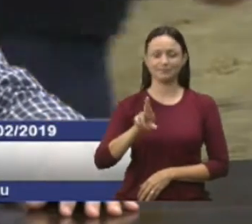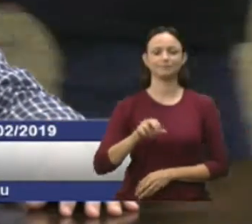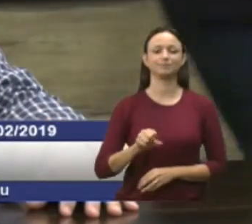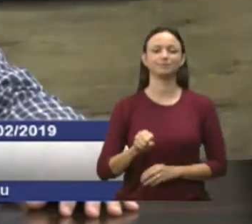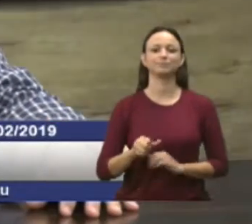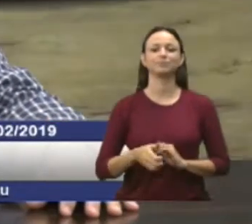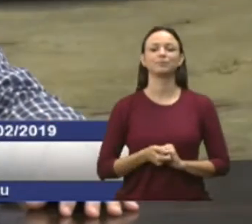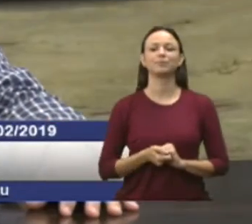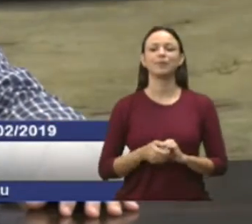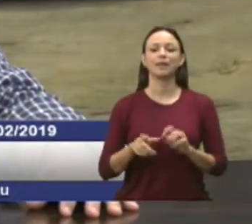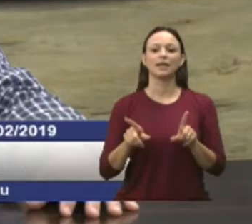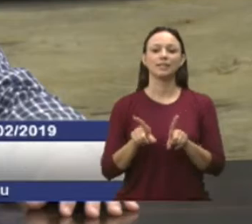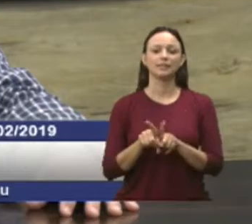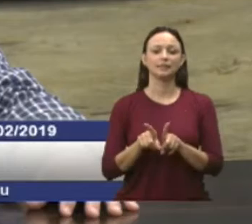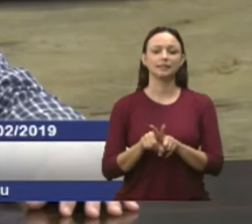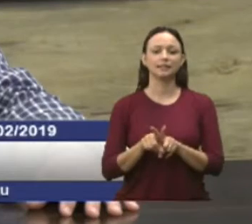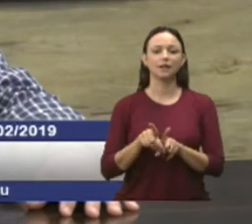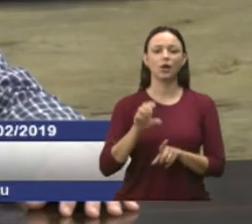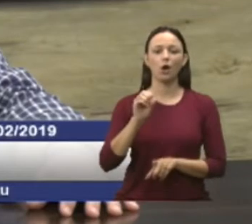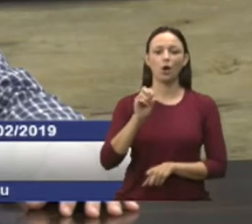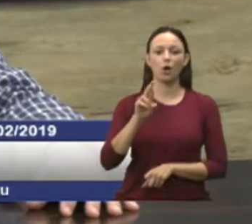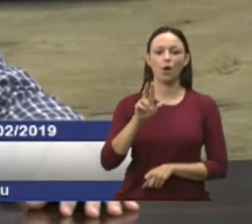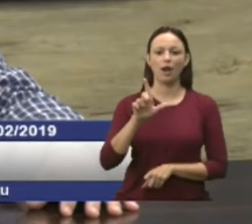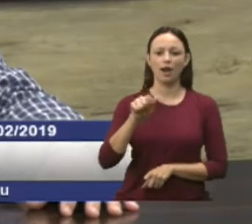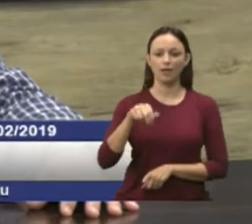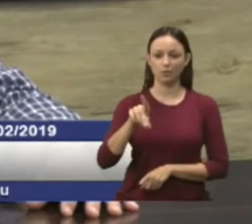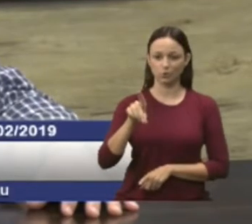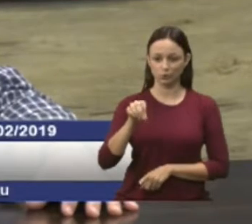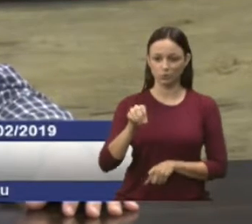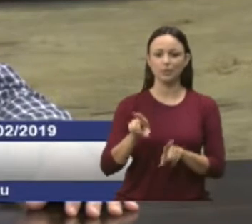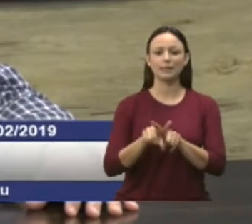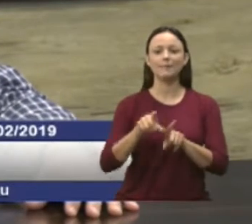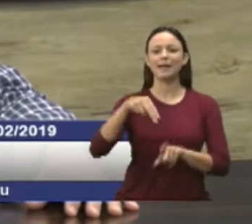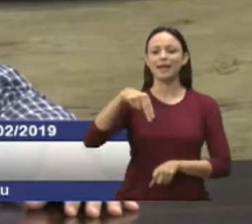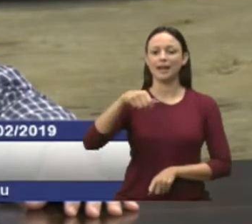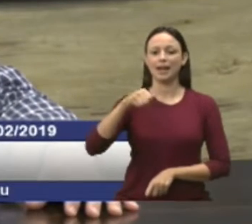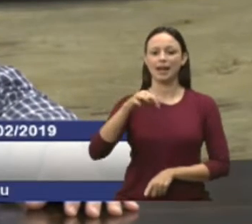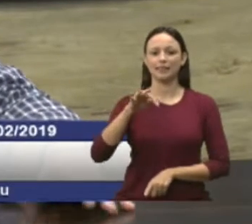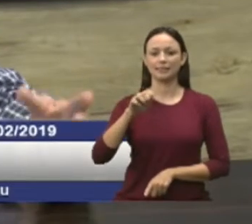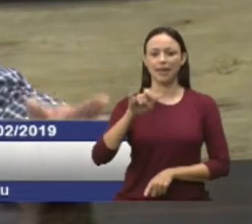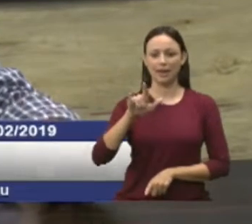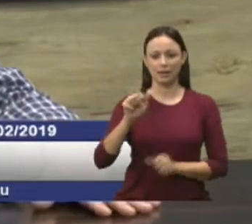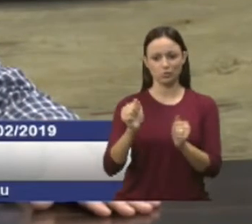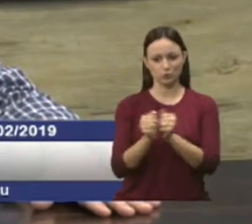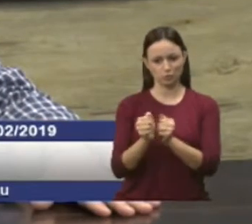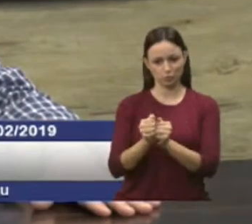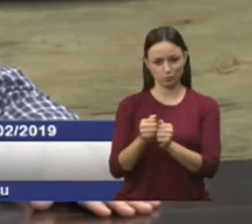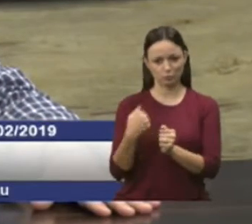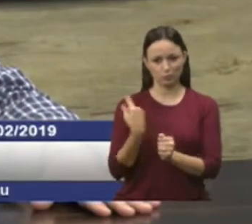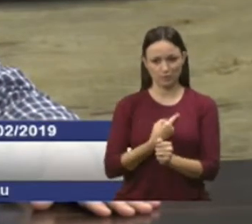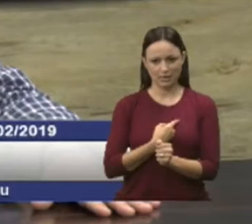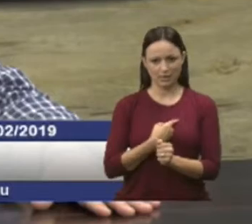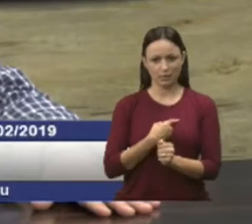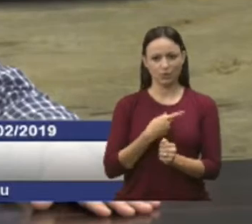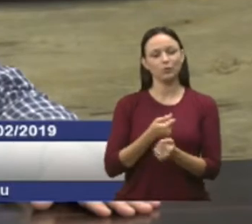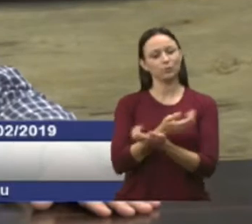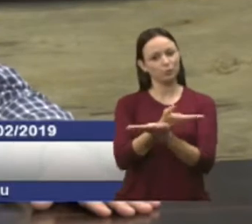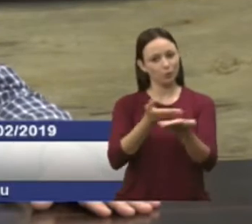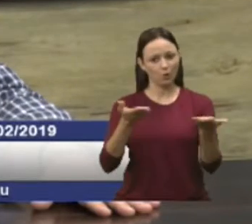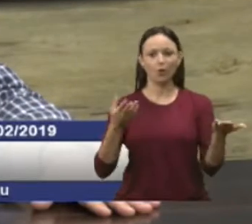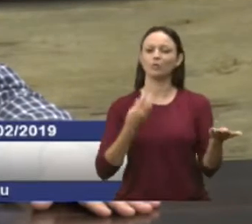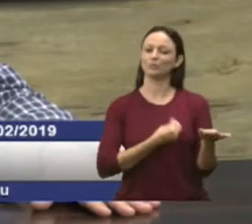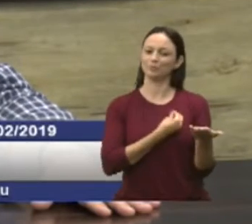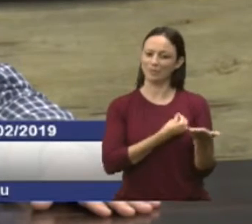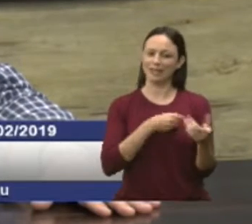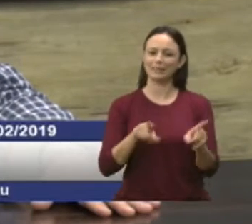o Orlando e a Natália, que estão aqui comigo, e os demais presentes e